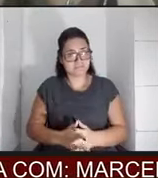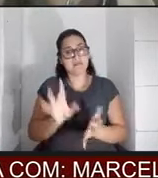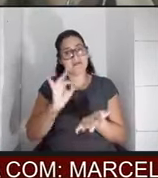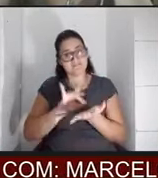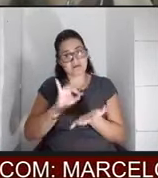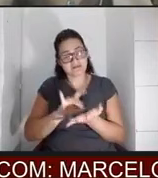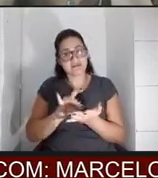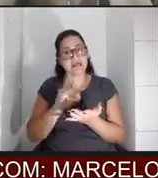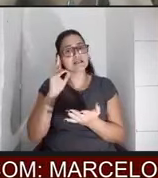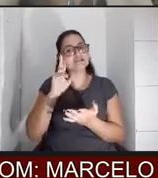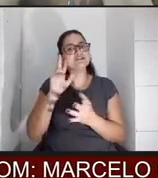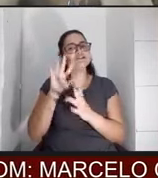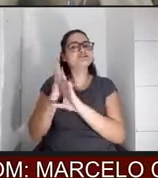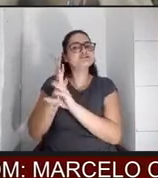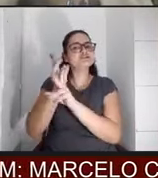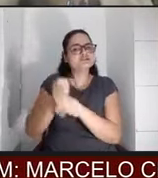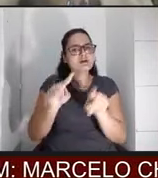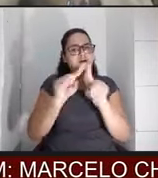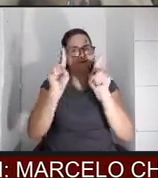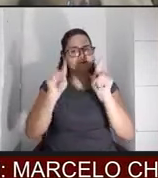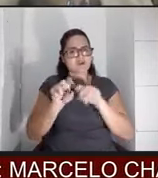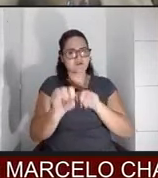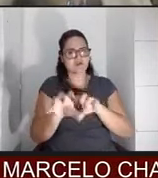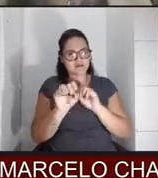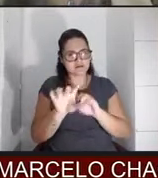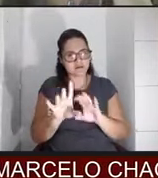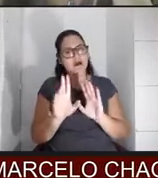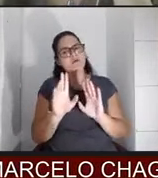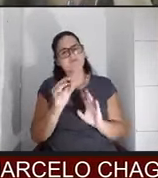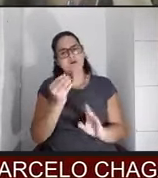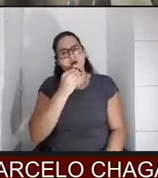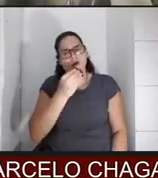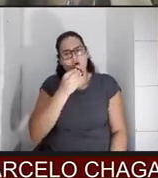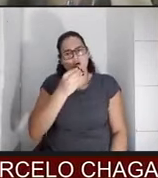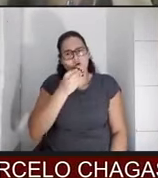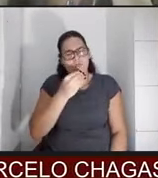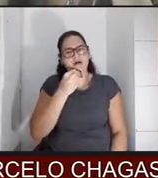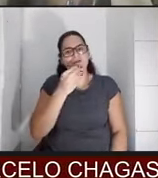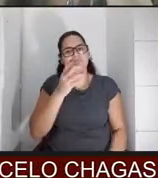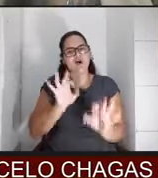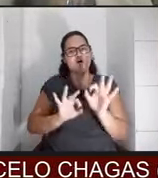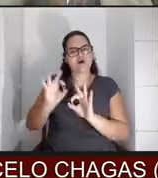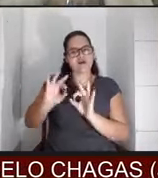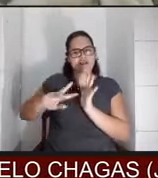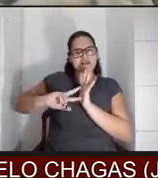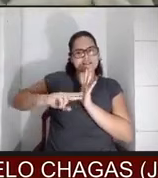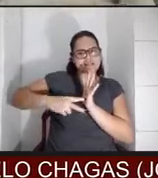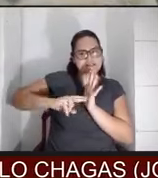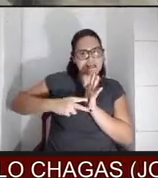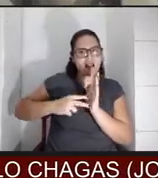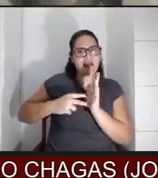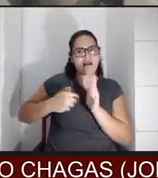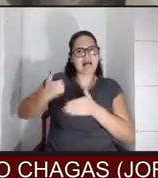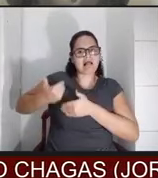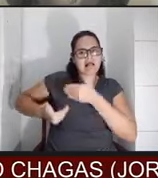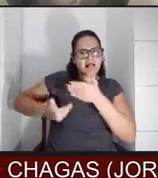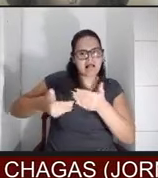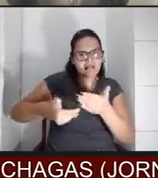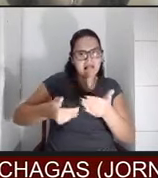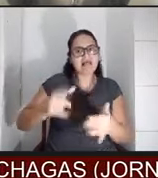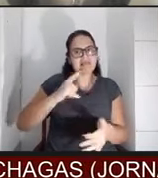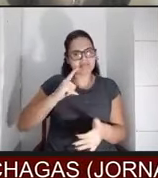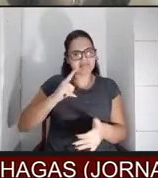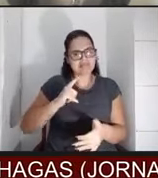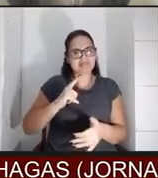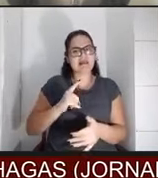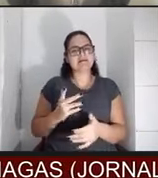funcionários da educação, e pegando, obviamente, dentro da sua organização sindical, dentro dessas fronteiras que nós temos aí, que no